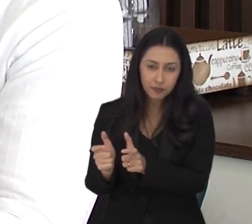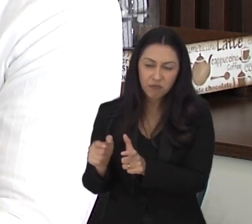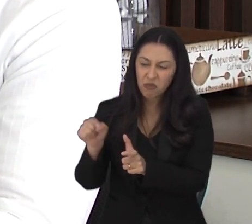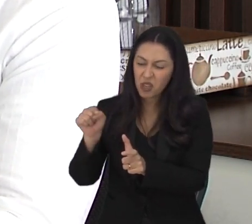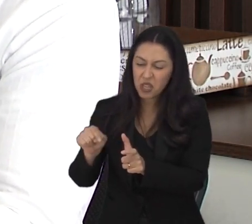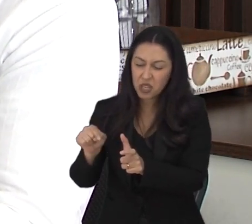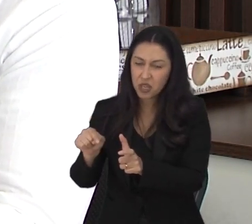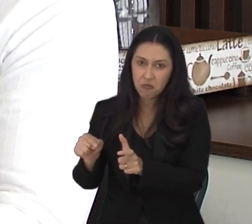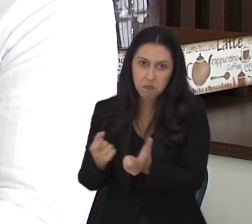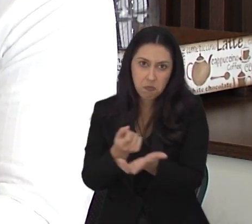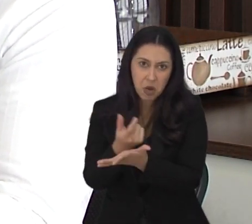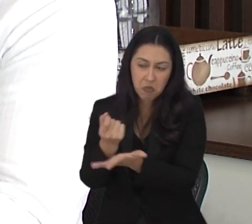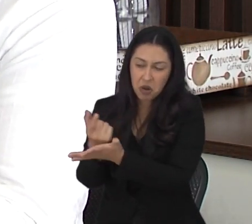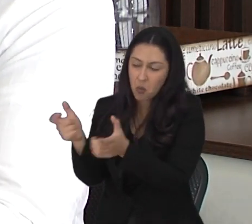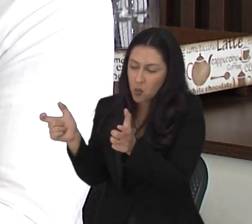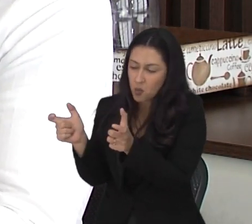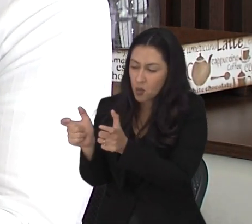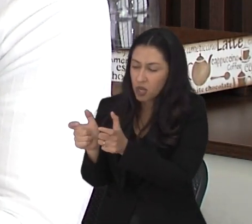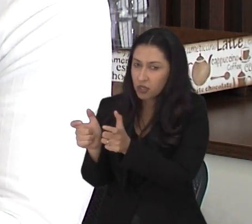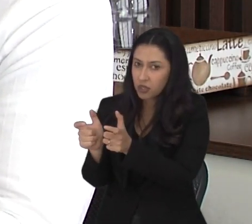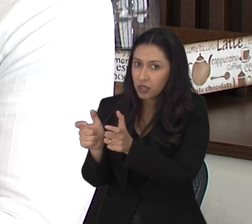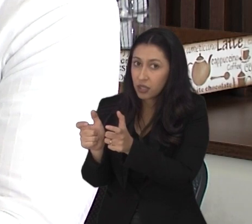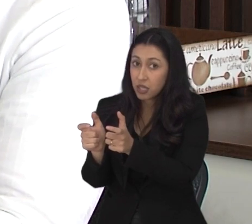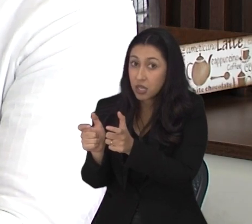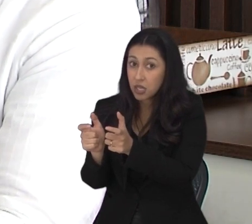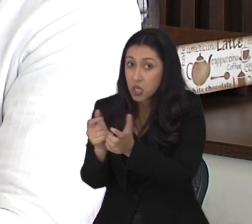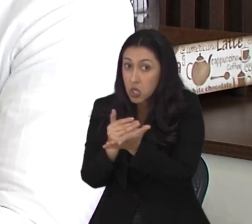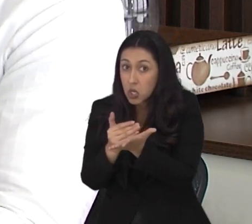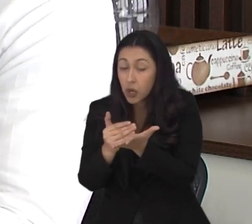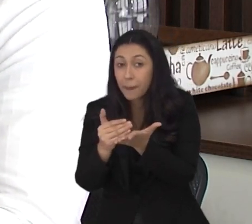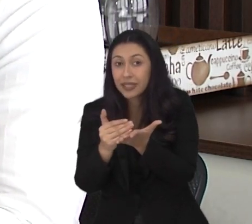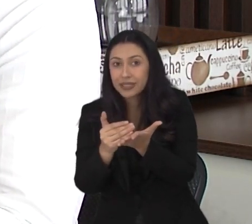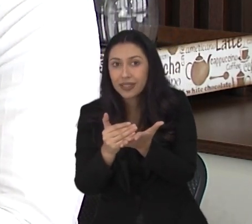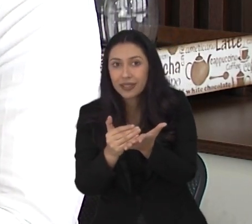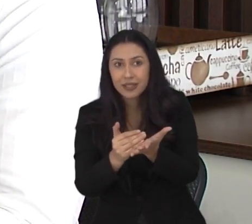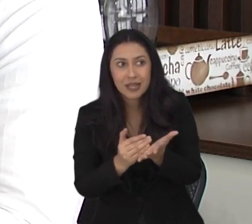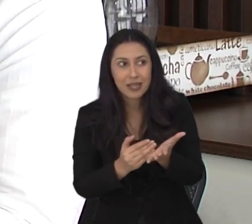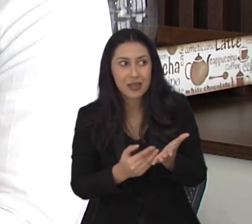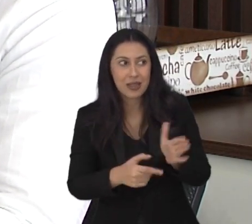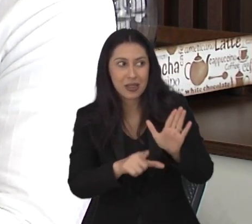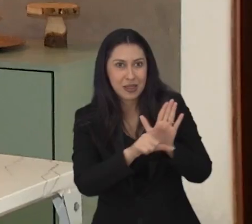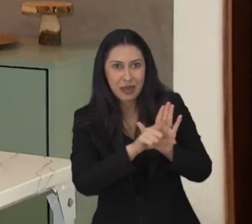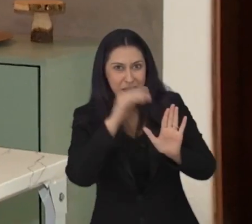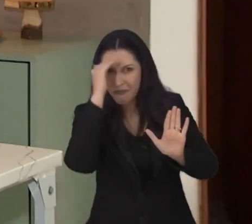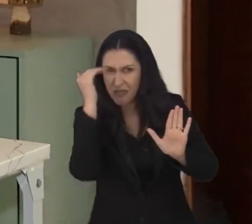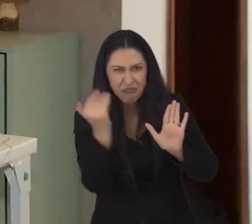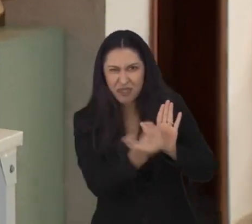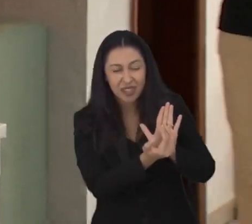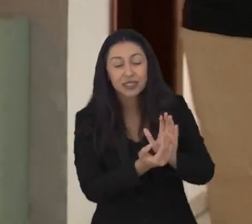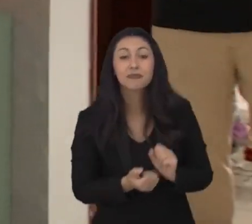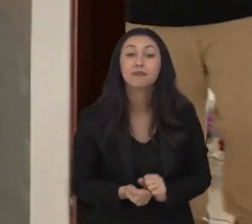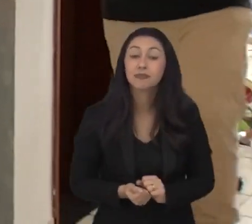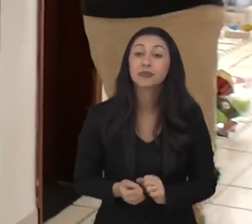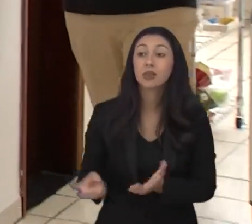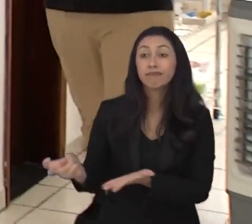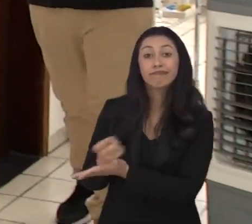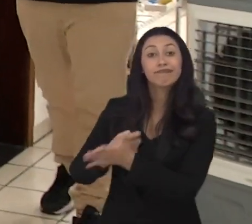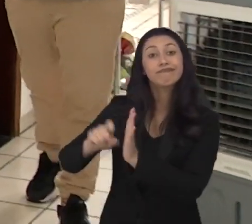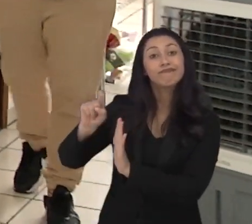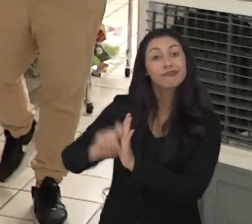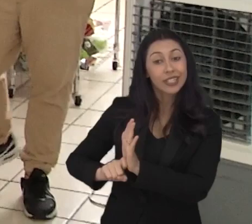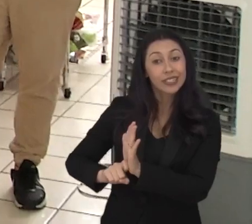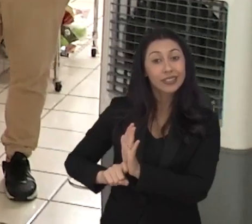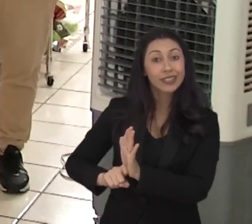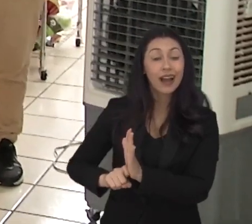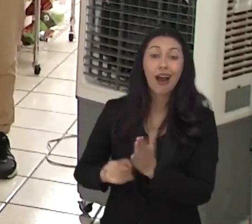cadeia produtiva tradicional e regulada pelo governo, e ele começa a importar produtos ilegais. Com a taxação, a criatividade